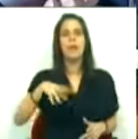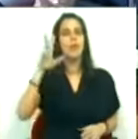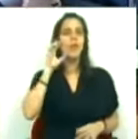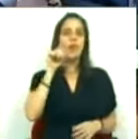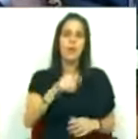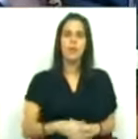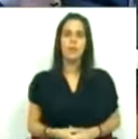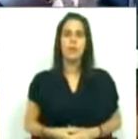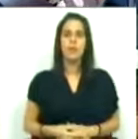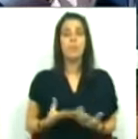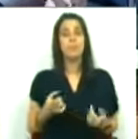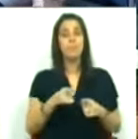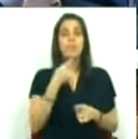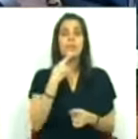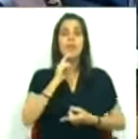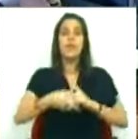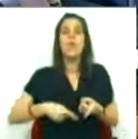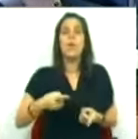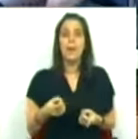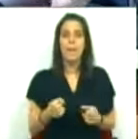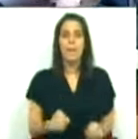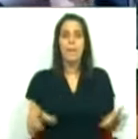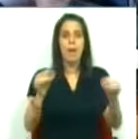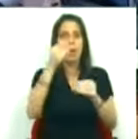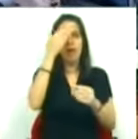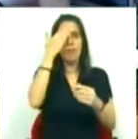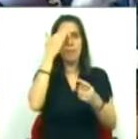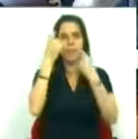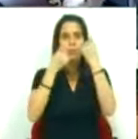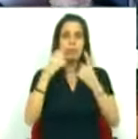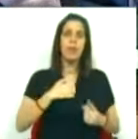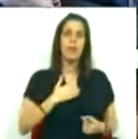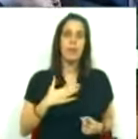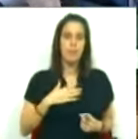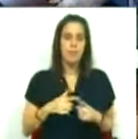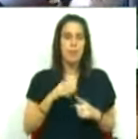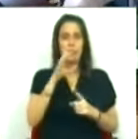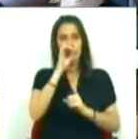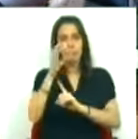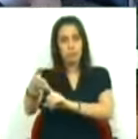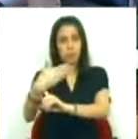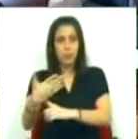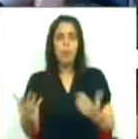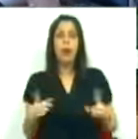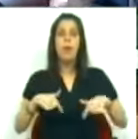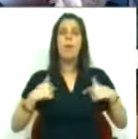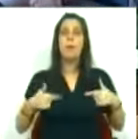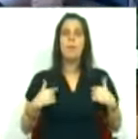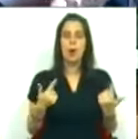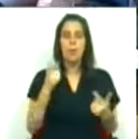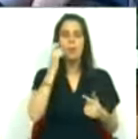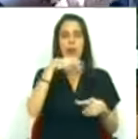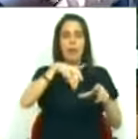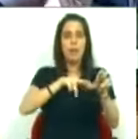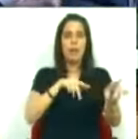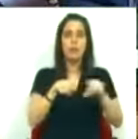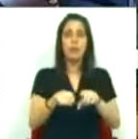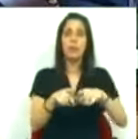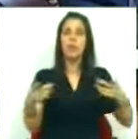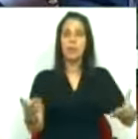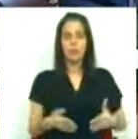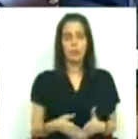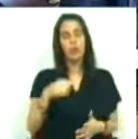ouvir sobre isso. Isto implica construir uma nova mentalidade entre empresários, entre diplomatas e entre os próprios detentores dos cargos